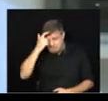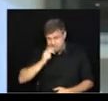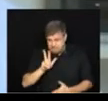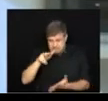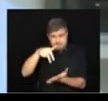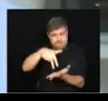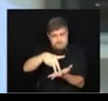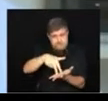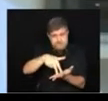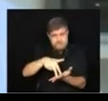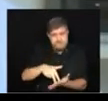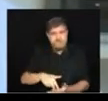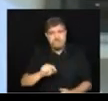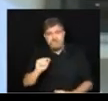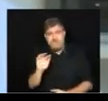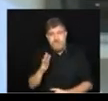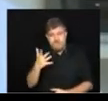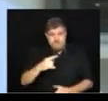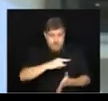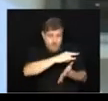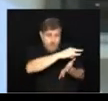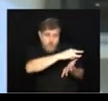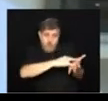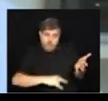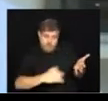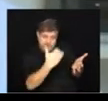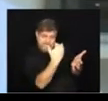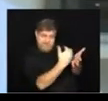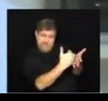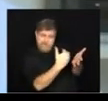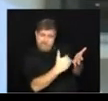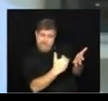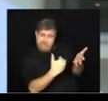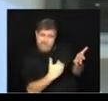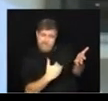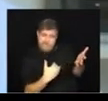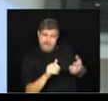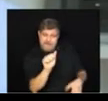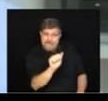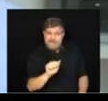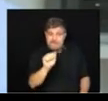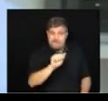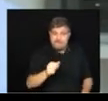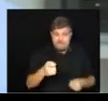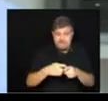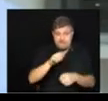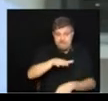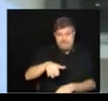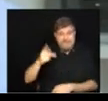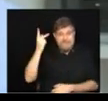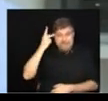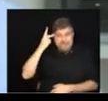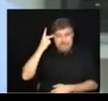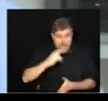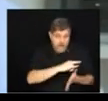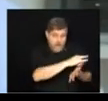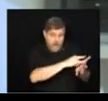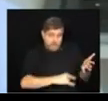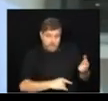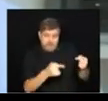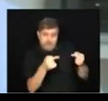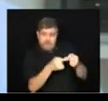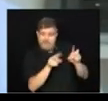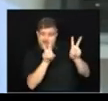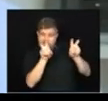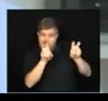agora justamente um documento que está na Sociedade Pediátrica de São Paulo, que é o documento relacionado